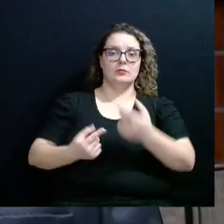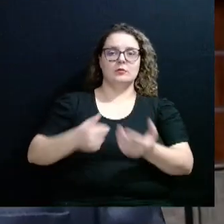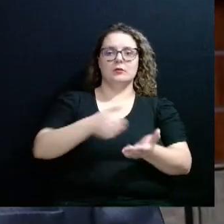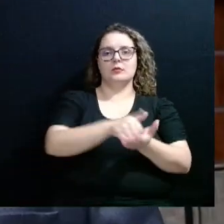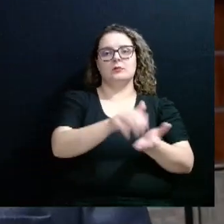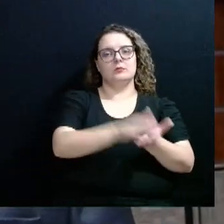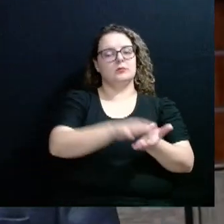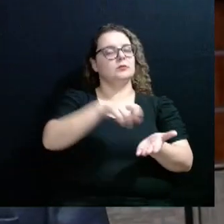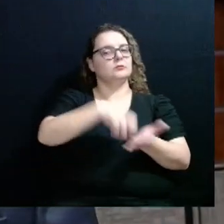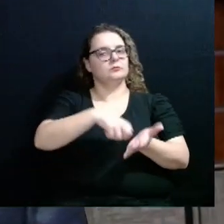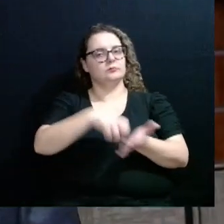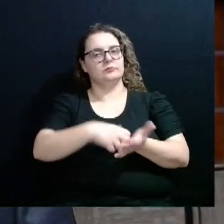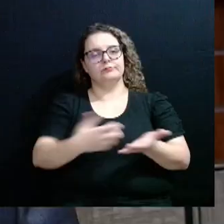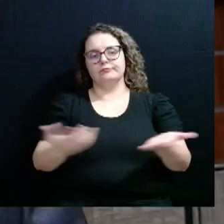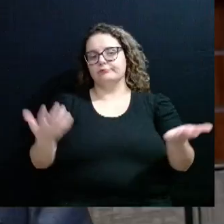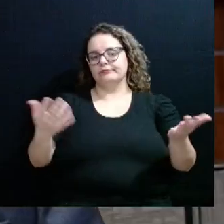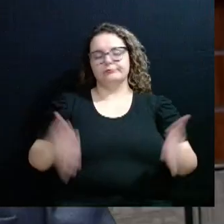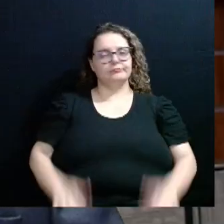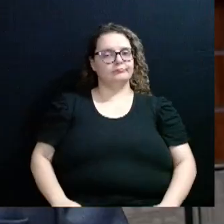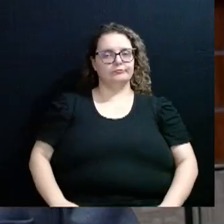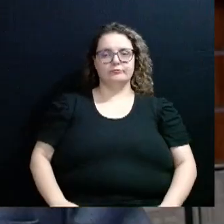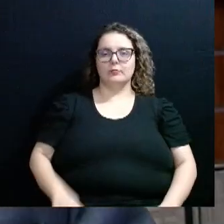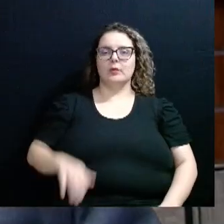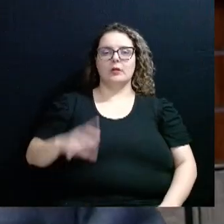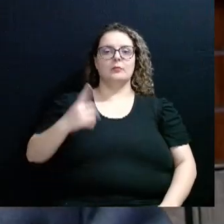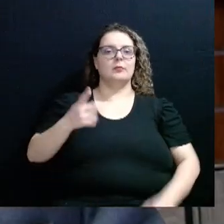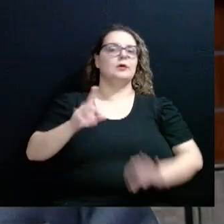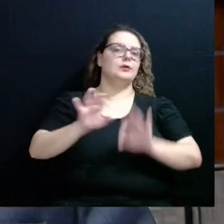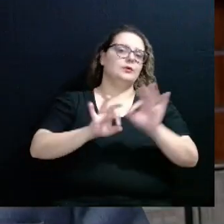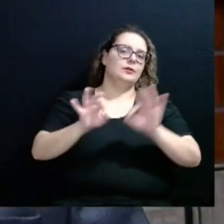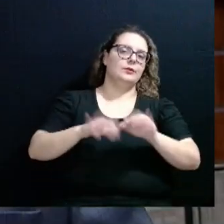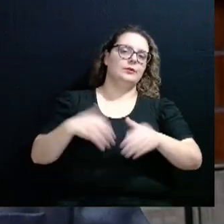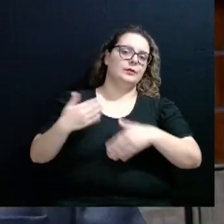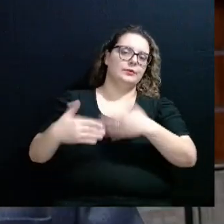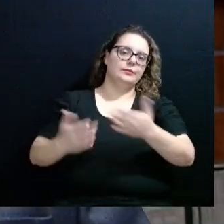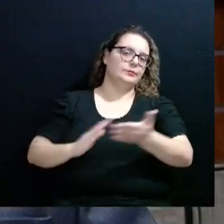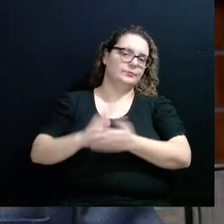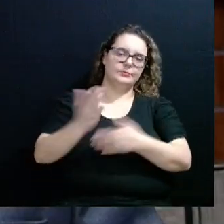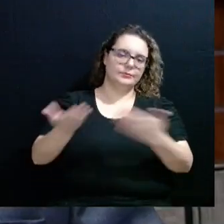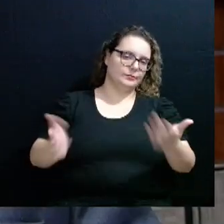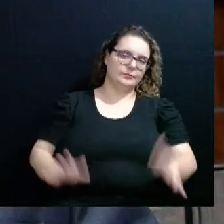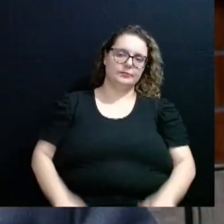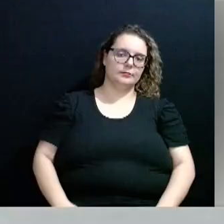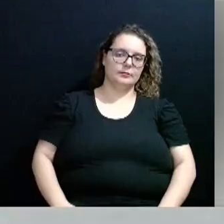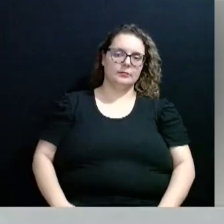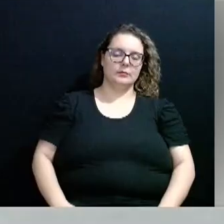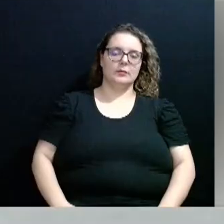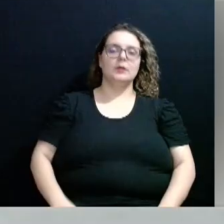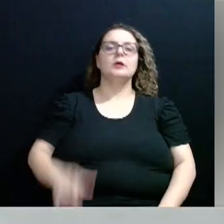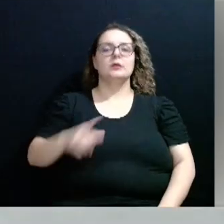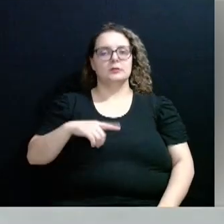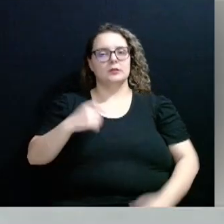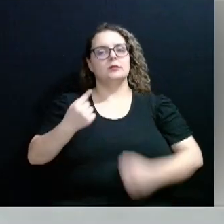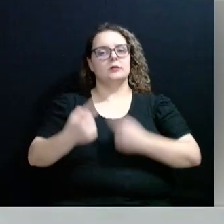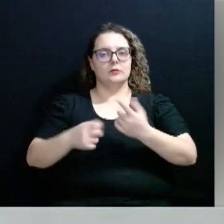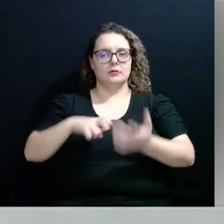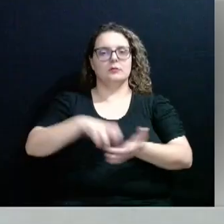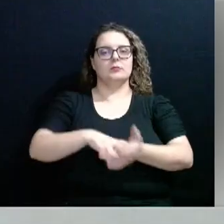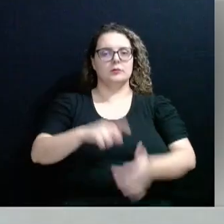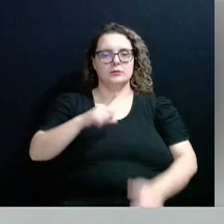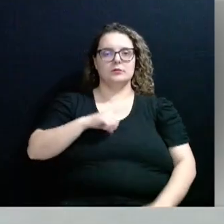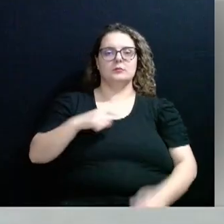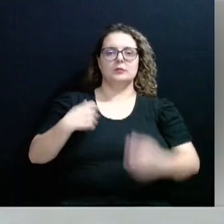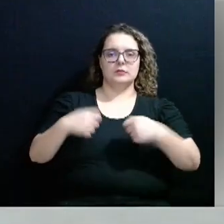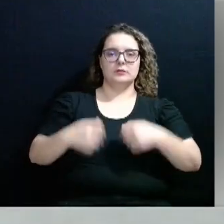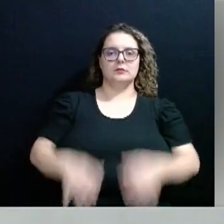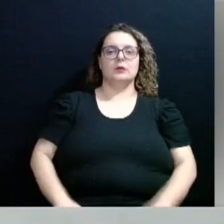porque senão é apenas mais um projeto aqui que vai ser aprovado, apenas isso. Então tem que ter algum tipo de punição. O vereador também quer